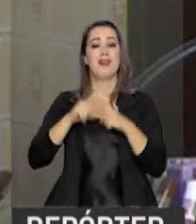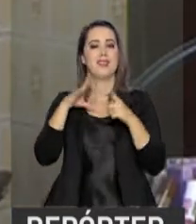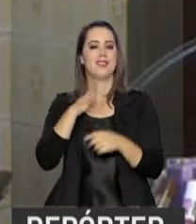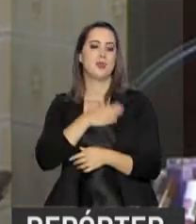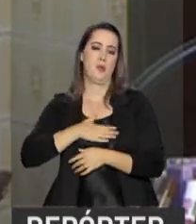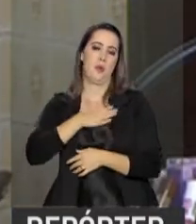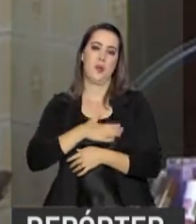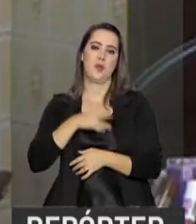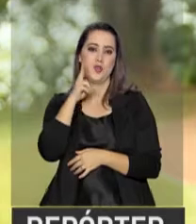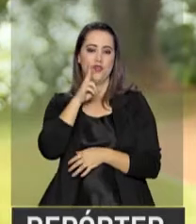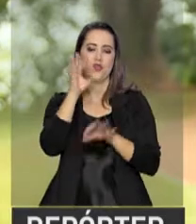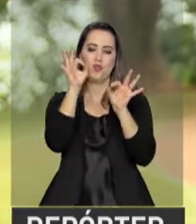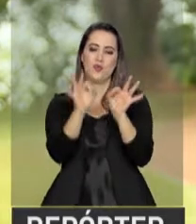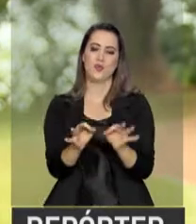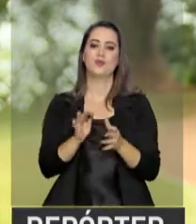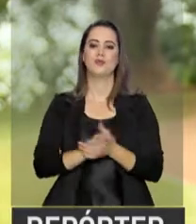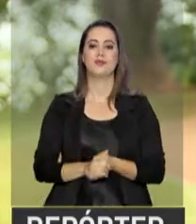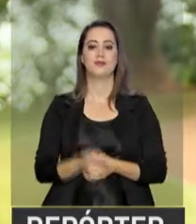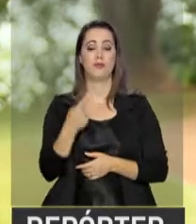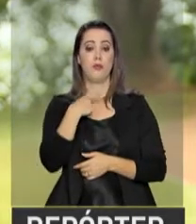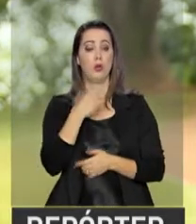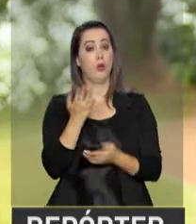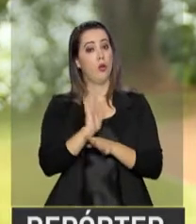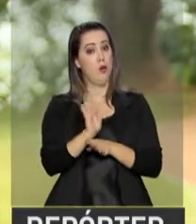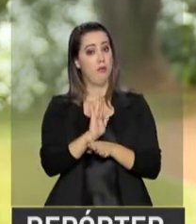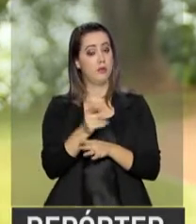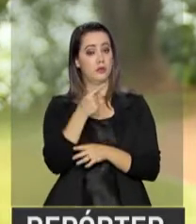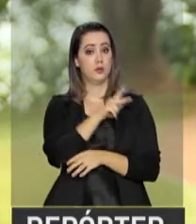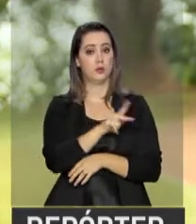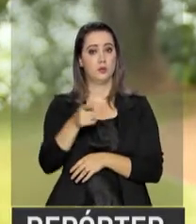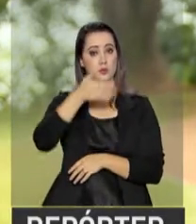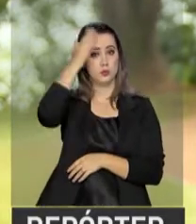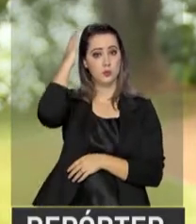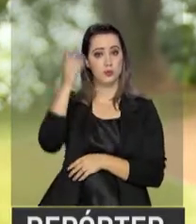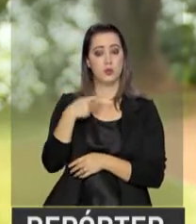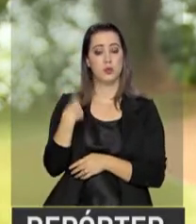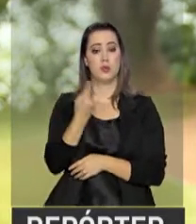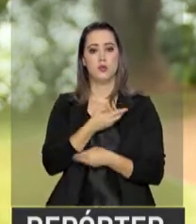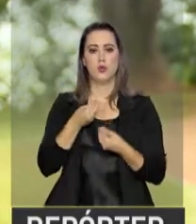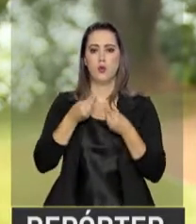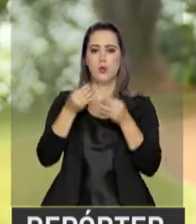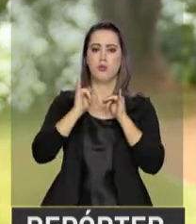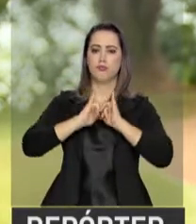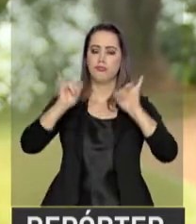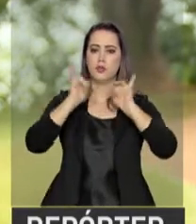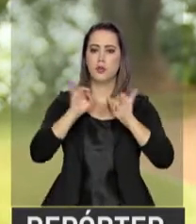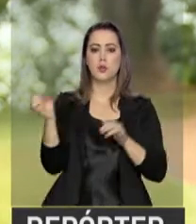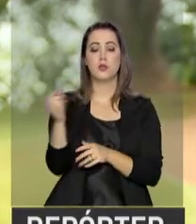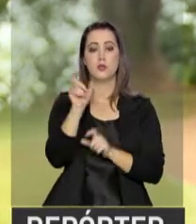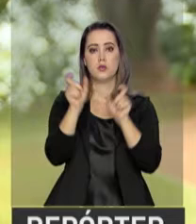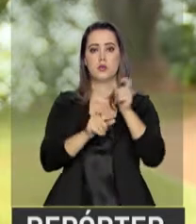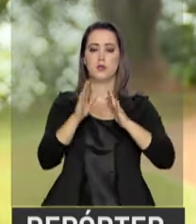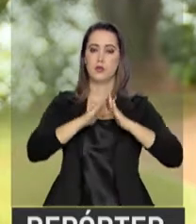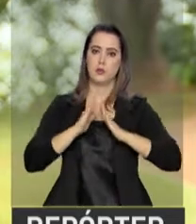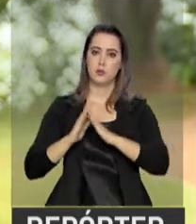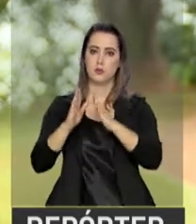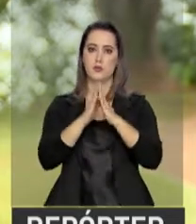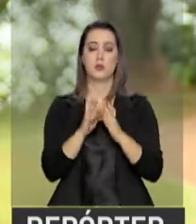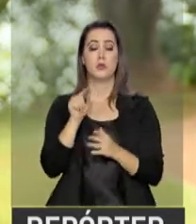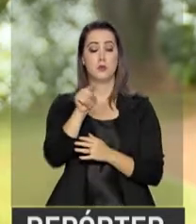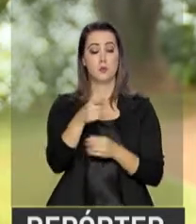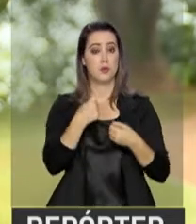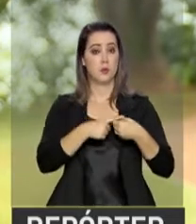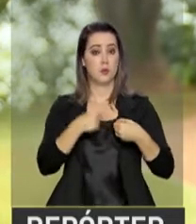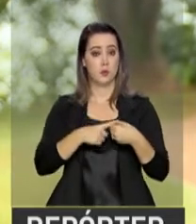também. Em um vídeo, o presidente Michel Temer enviou um recado aos novos moradores do residencial Venda da